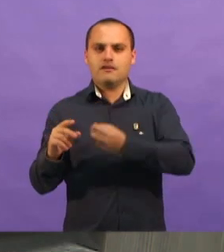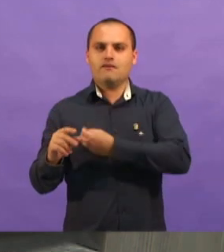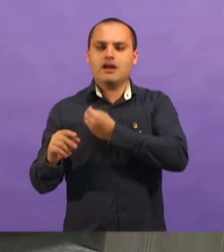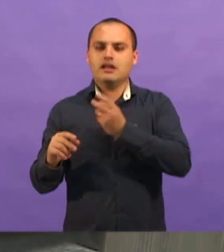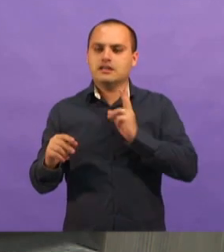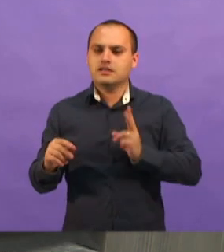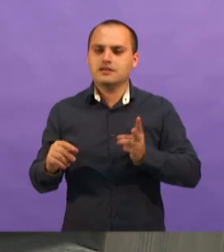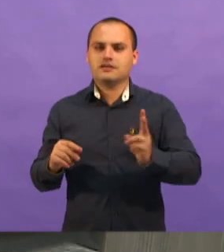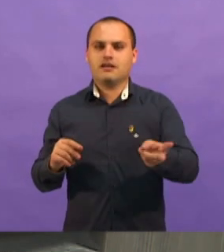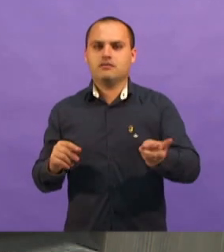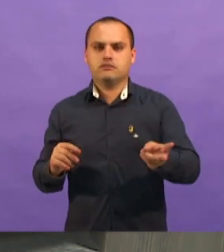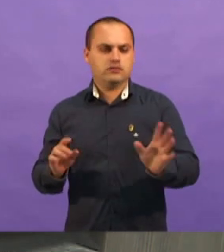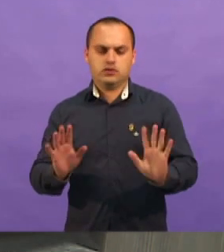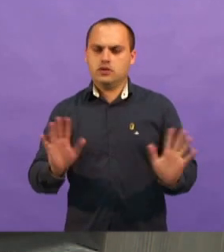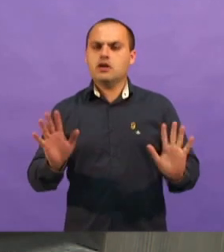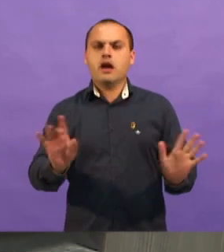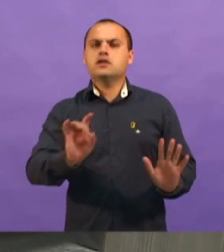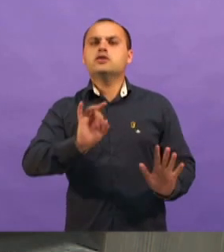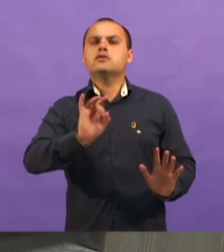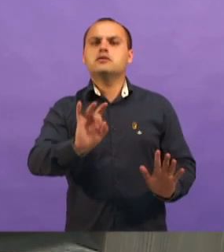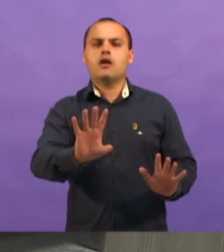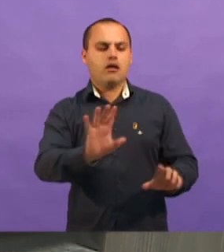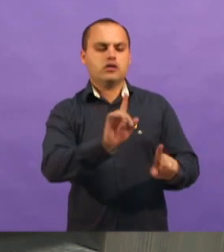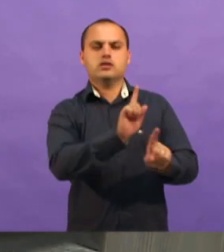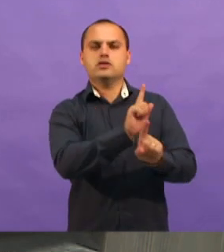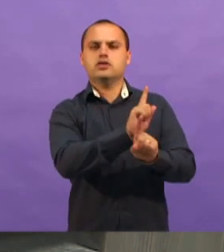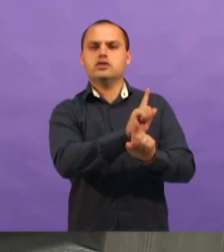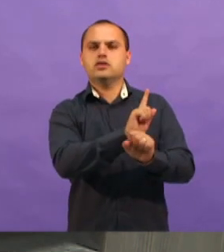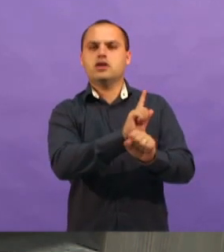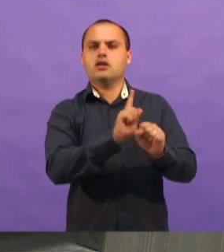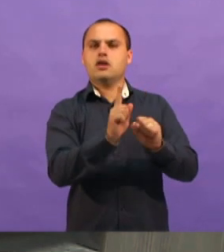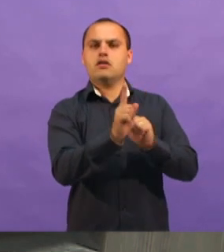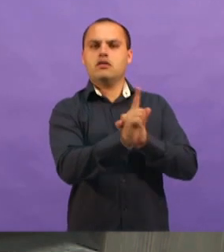sem a geografia, porque a geografia é que vai determinar